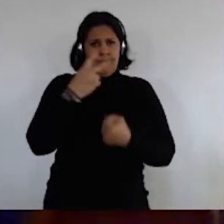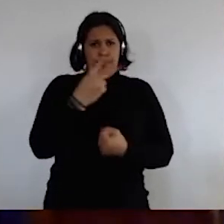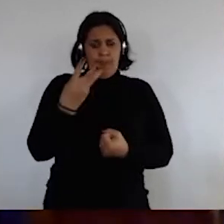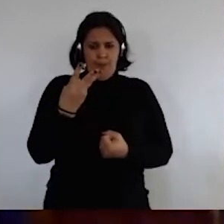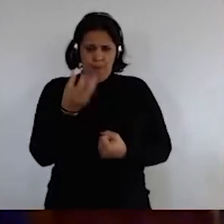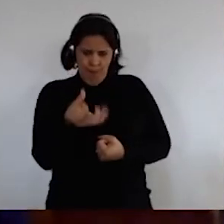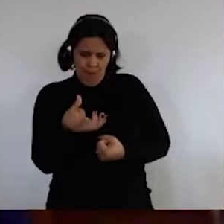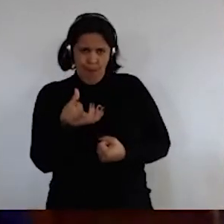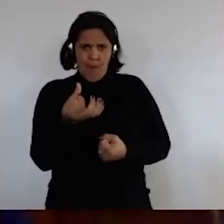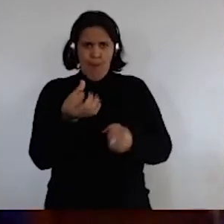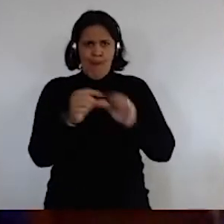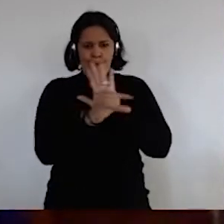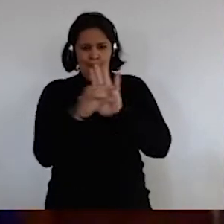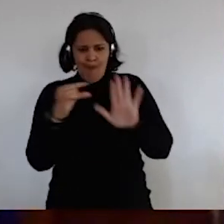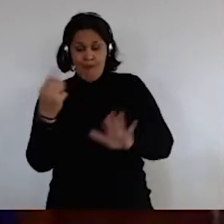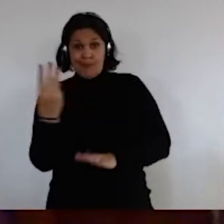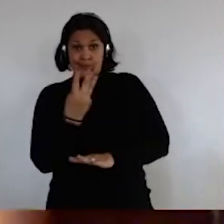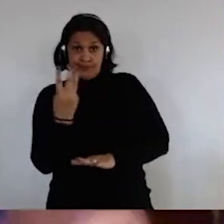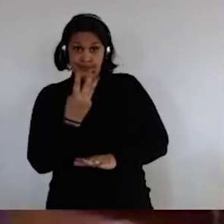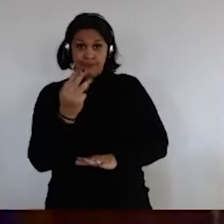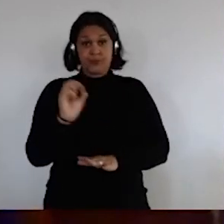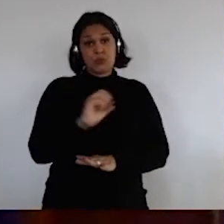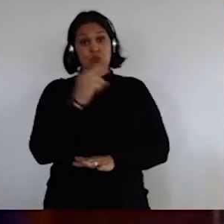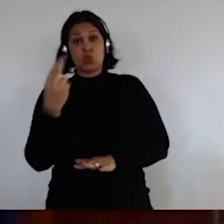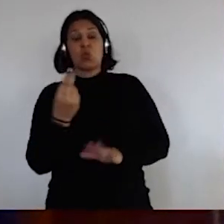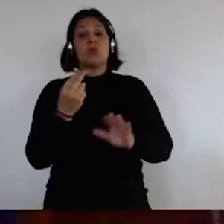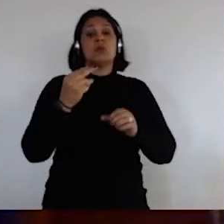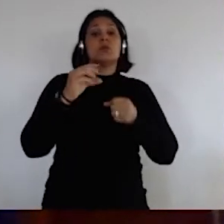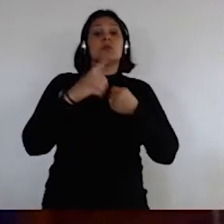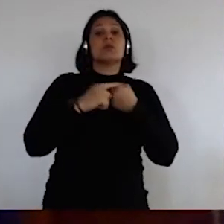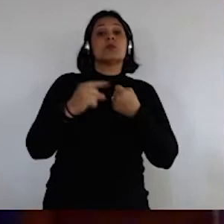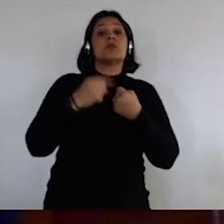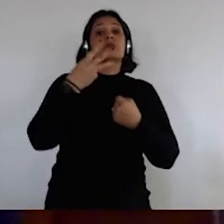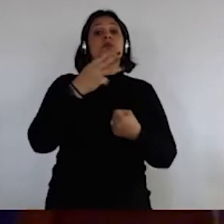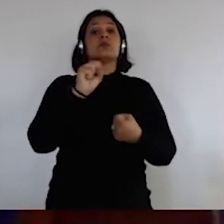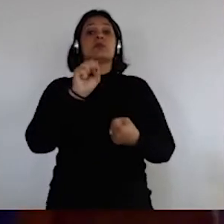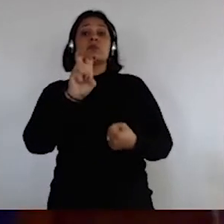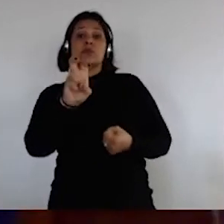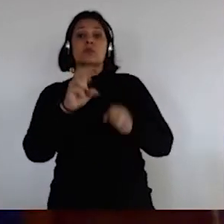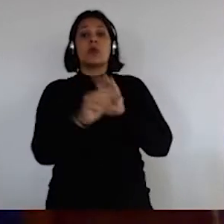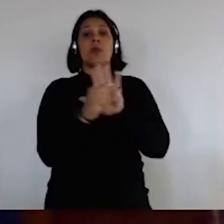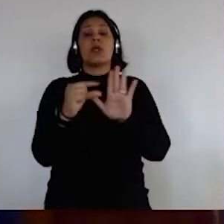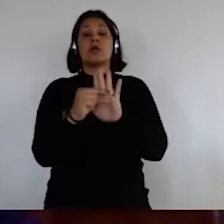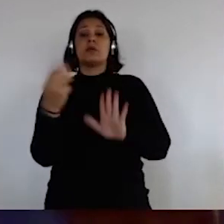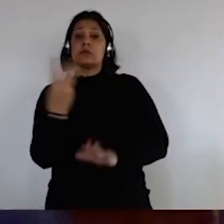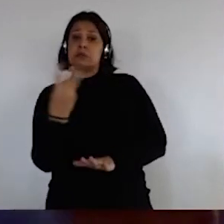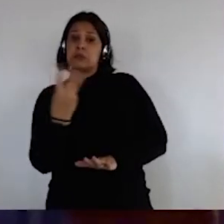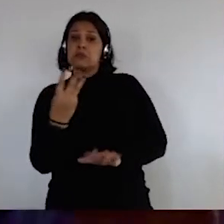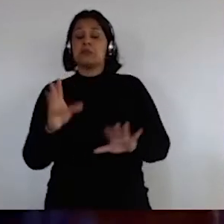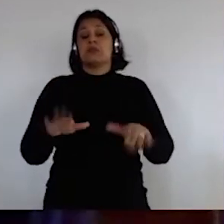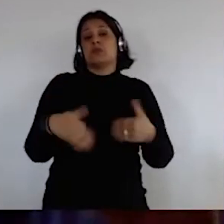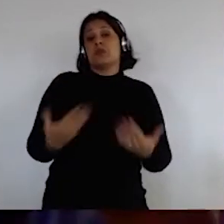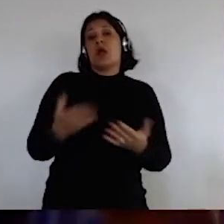no parágrafo 3º, seja pelo artigo 385, no parágrafo 3º também, seja pelo